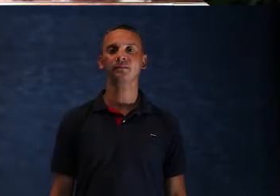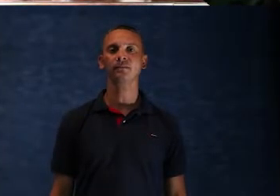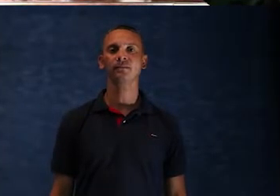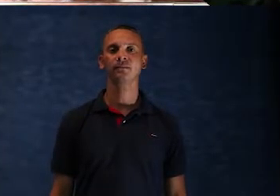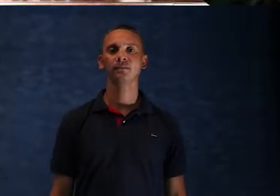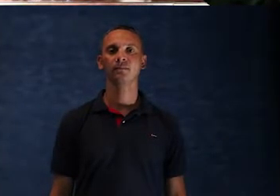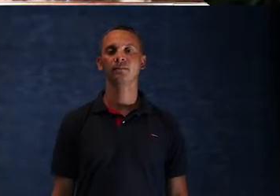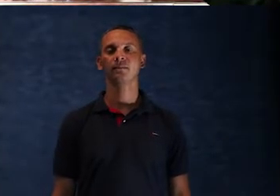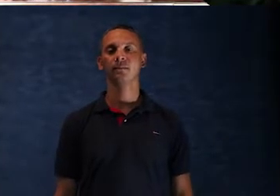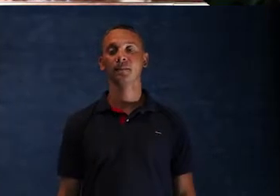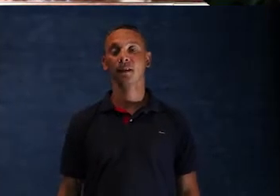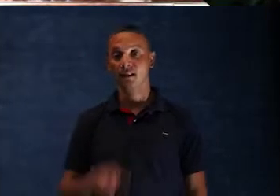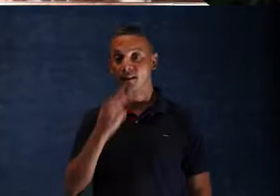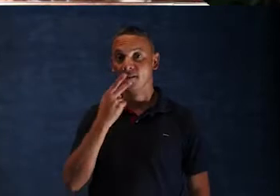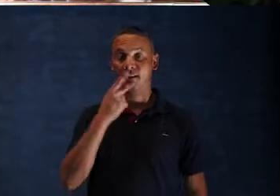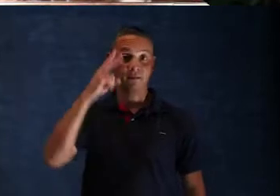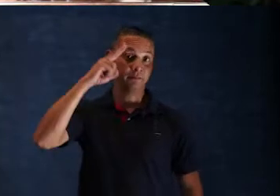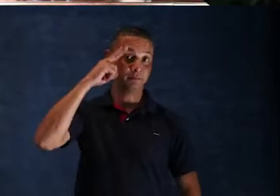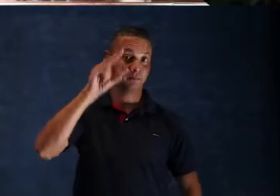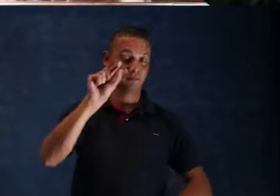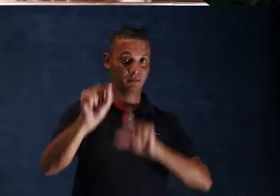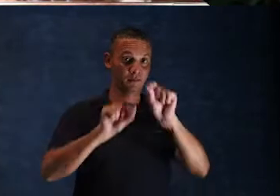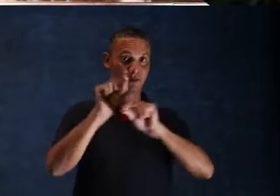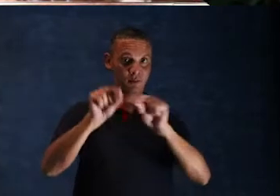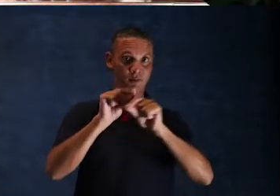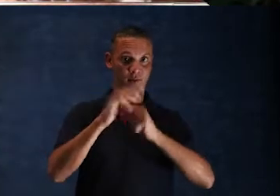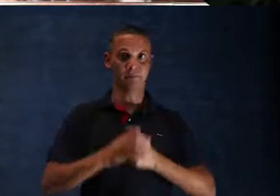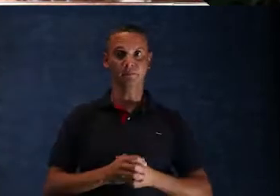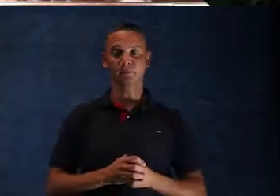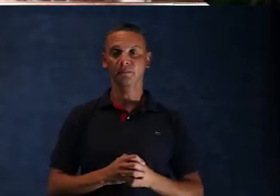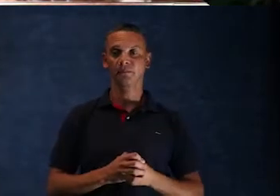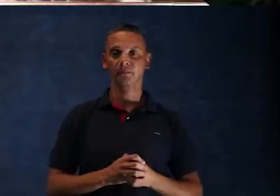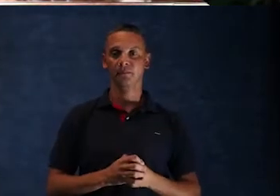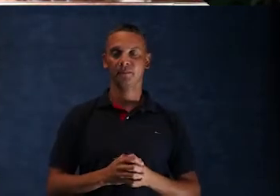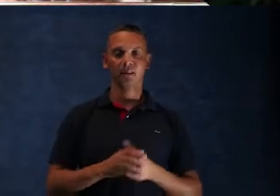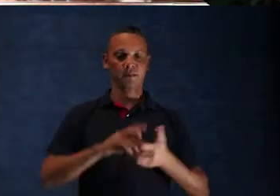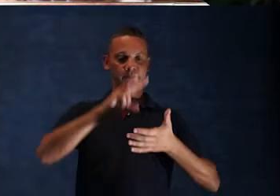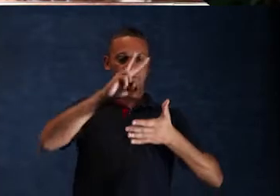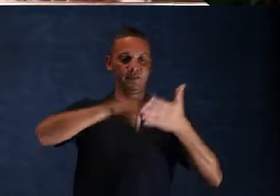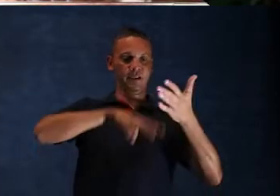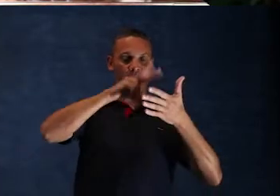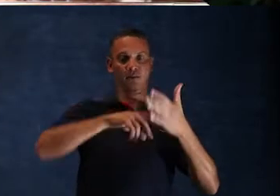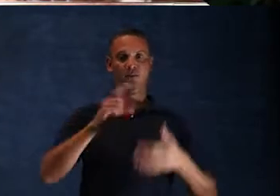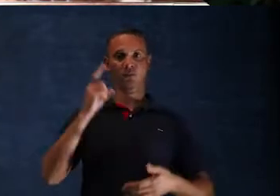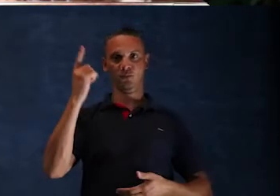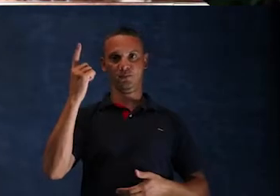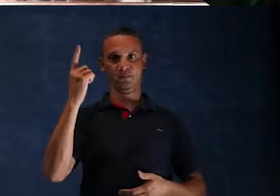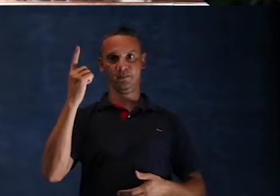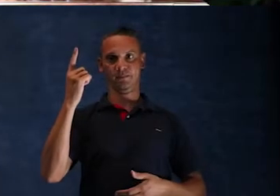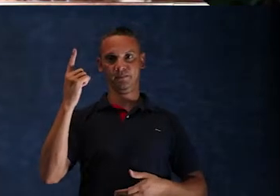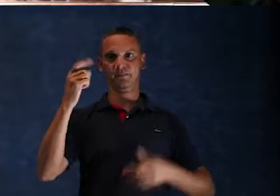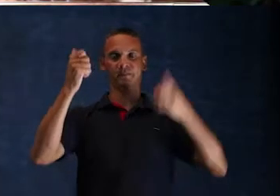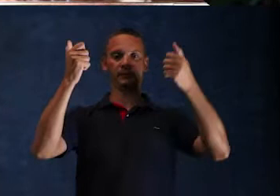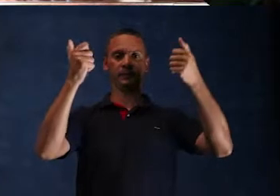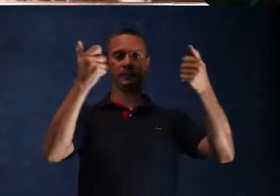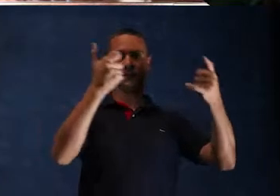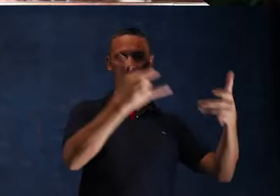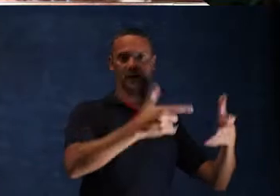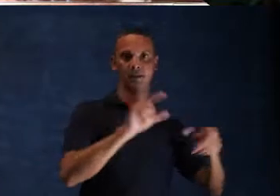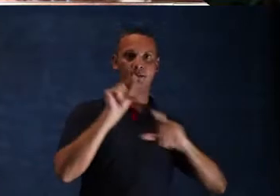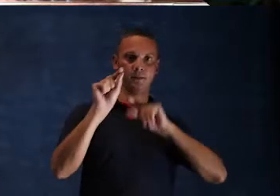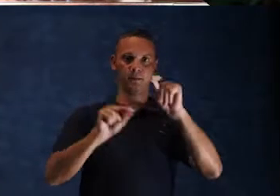Eu, ouvindo você falar, lembrei de uma leitura que, se não me